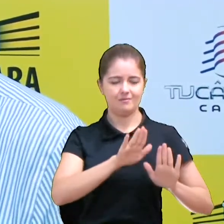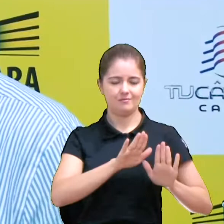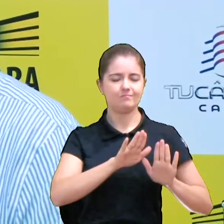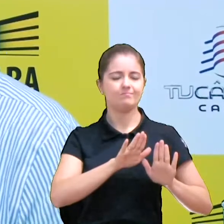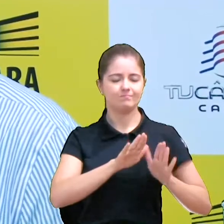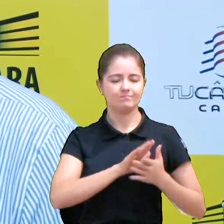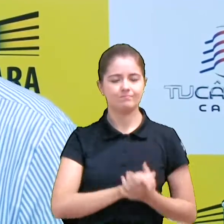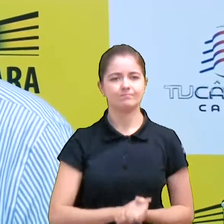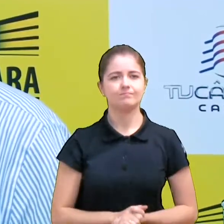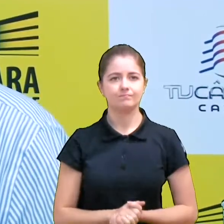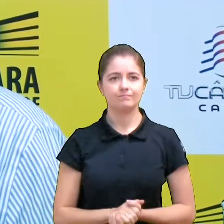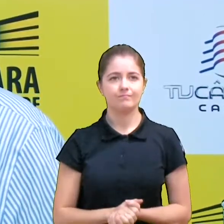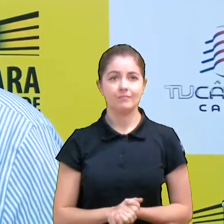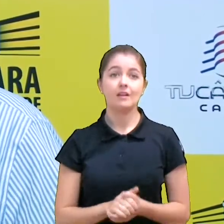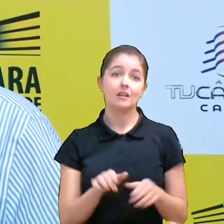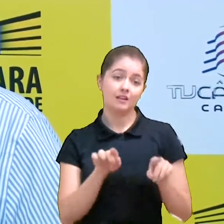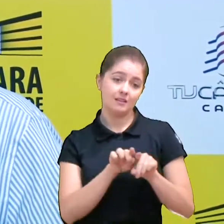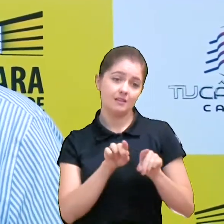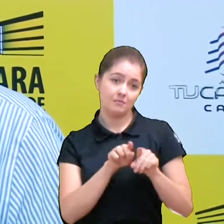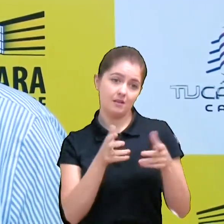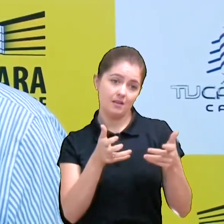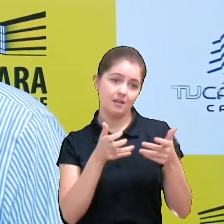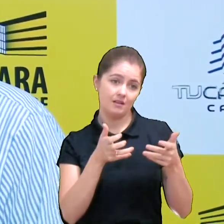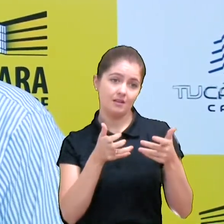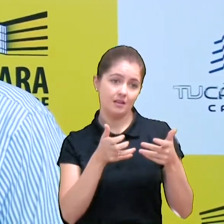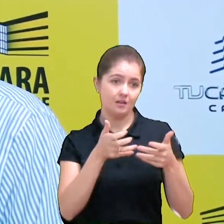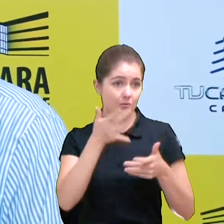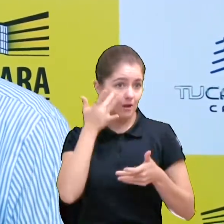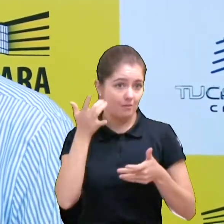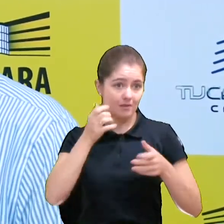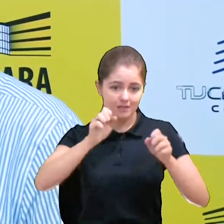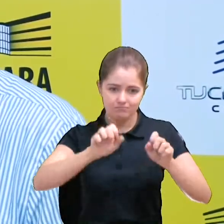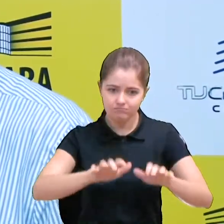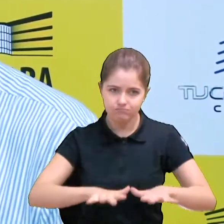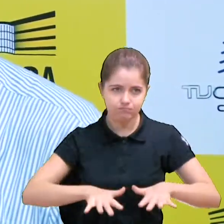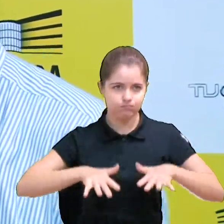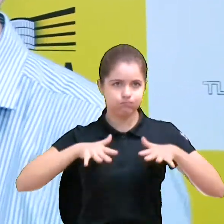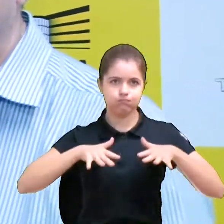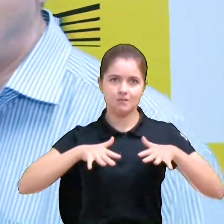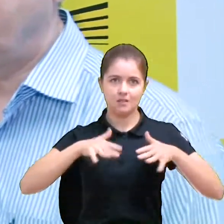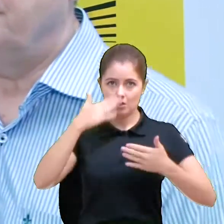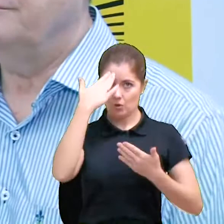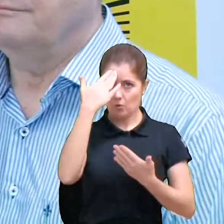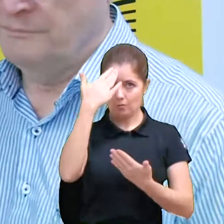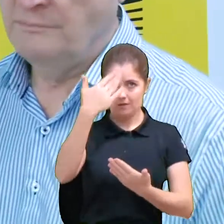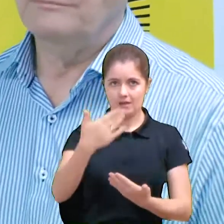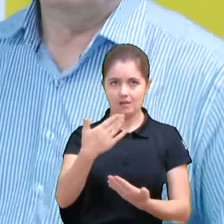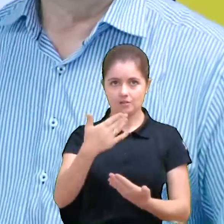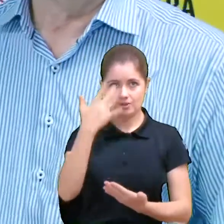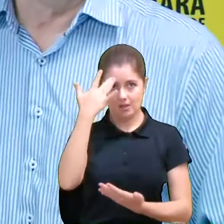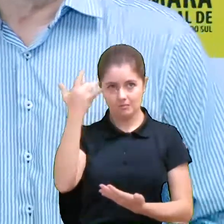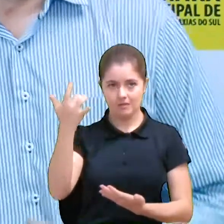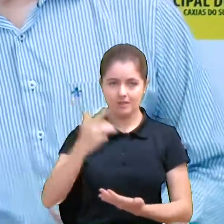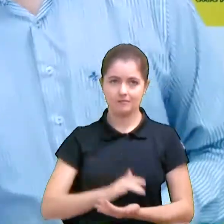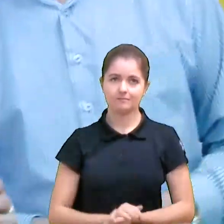imensurável. E gostaria que tivesse esse plenário cheio amanhã para prestar essa homenagem. Tá certo, vereador. Muito obrigada,